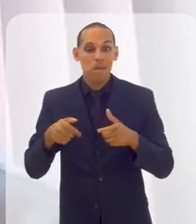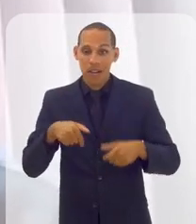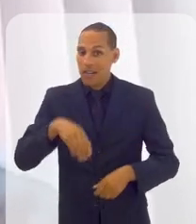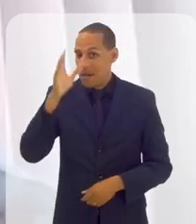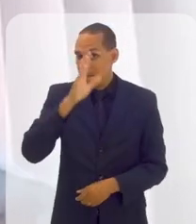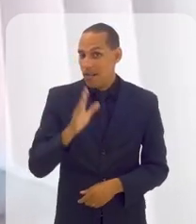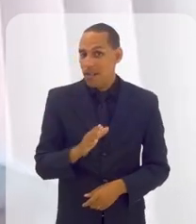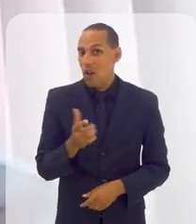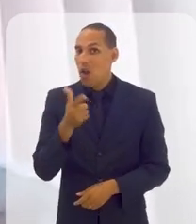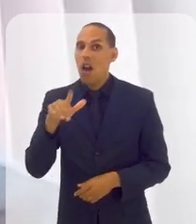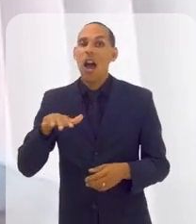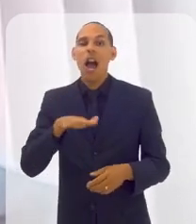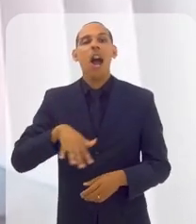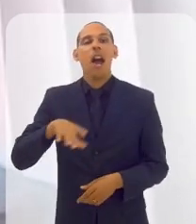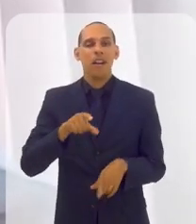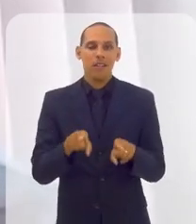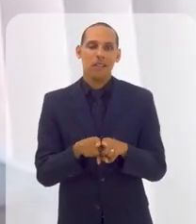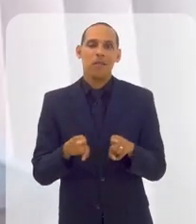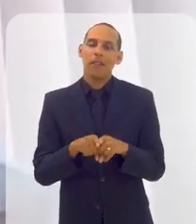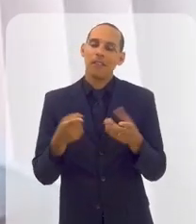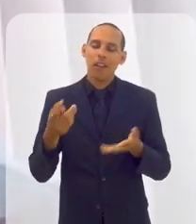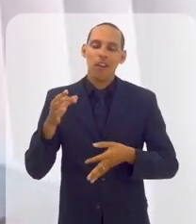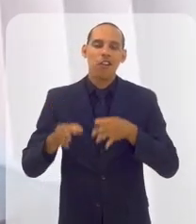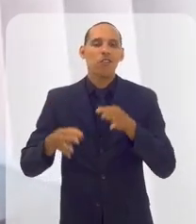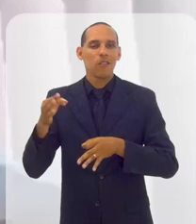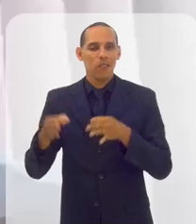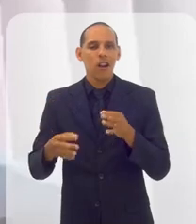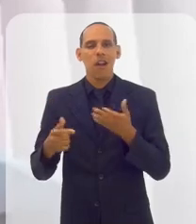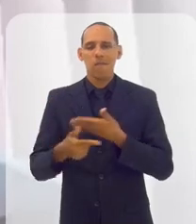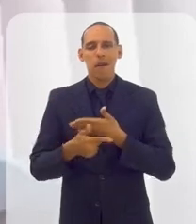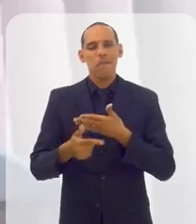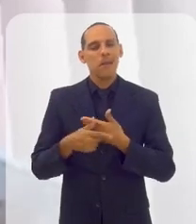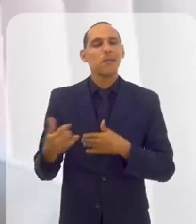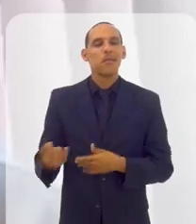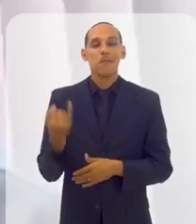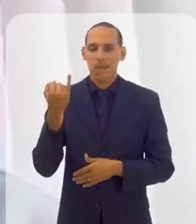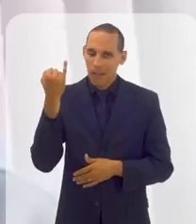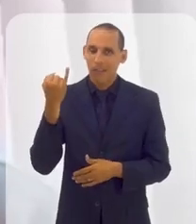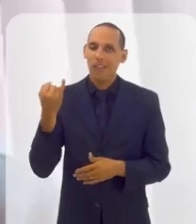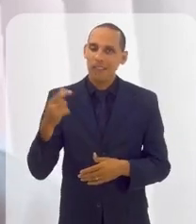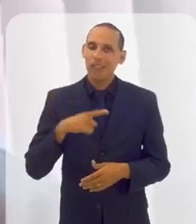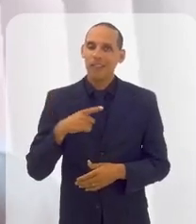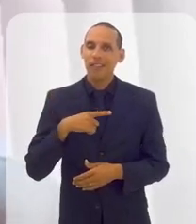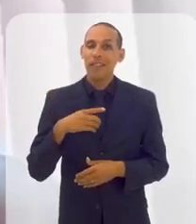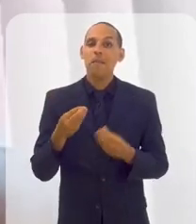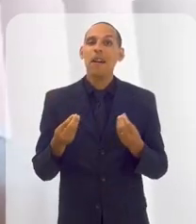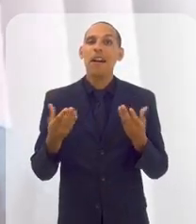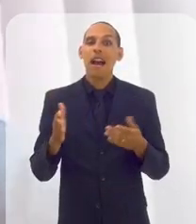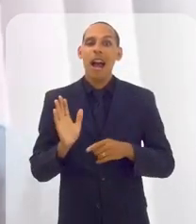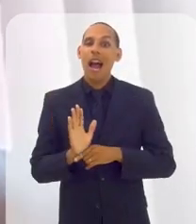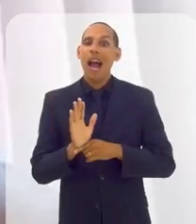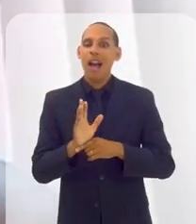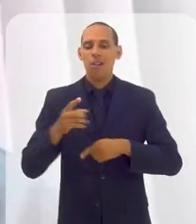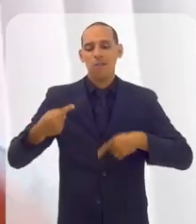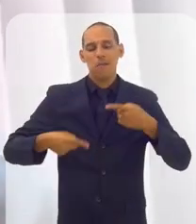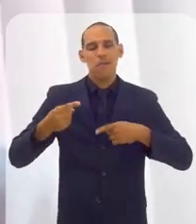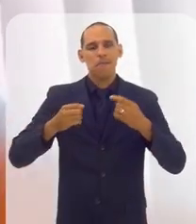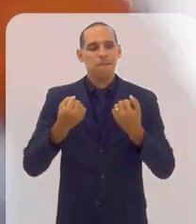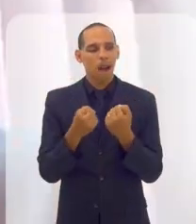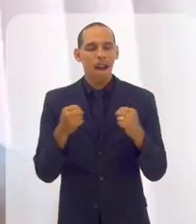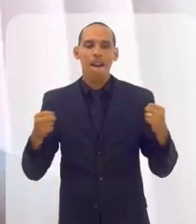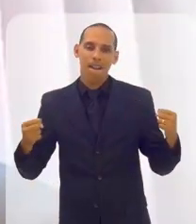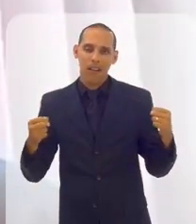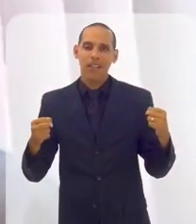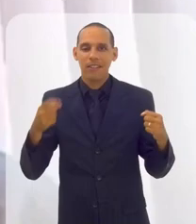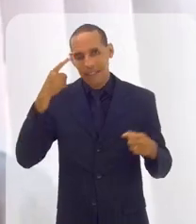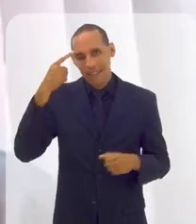alguns locais aqui no Brasil e em outras áreas. E eu acho que o fórum tem um papel muito importante em ajudar a